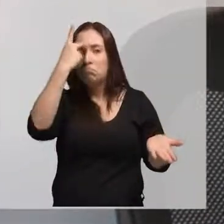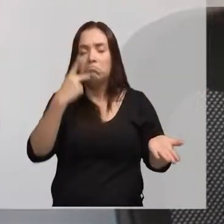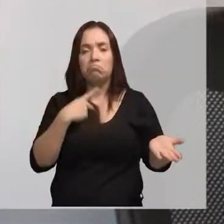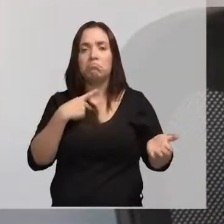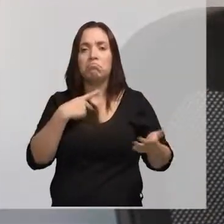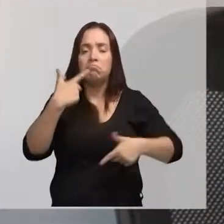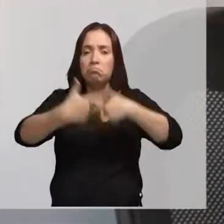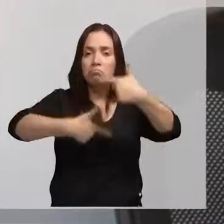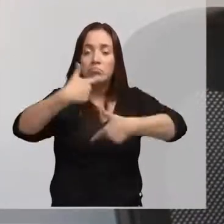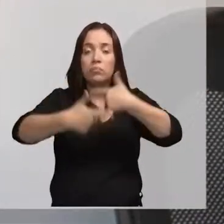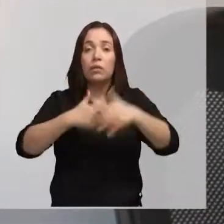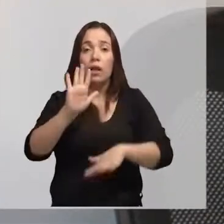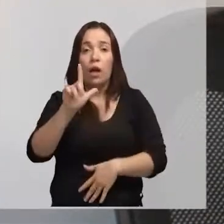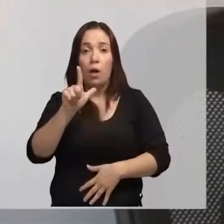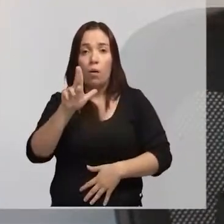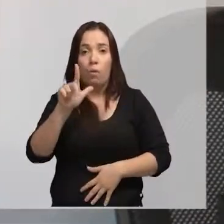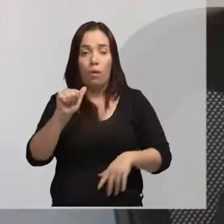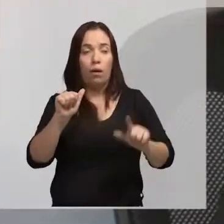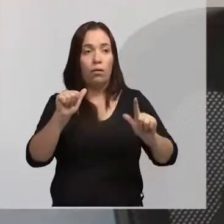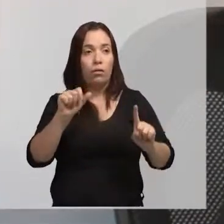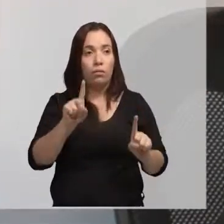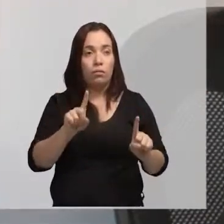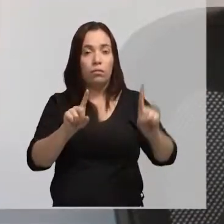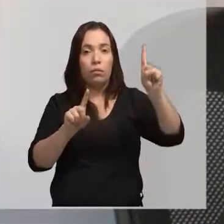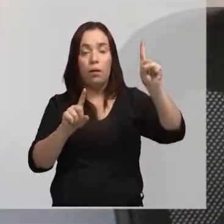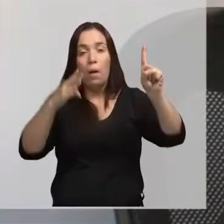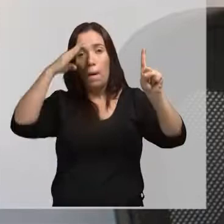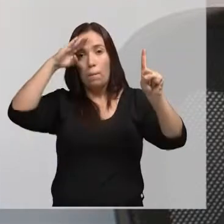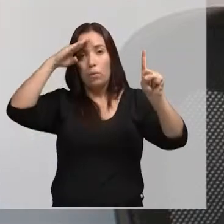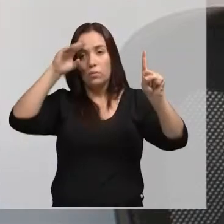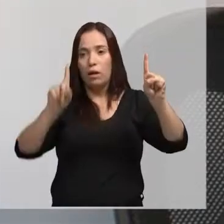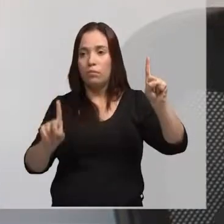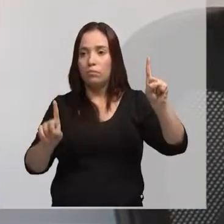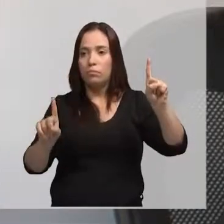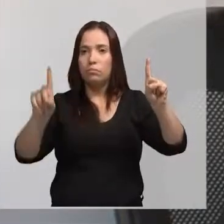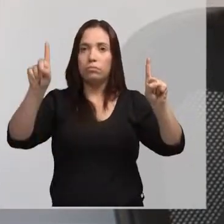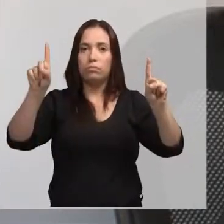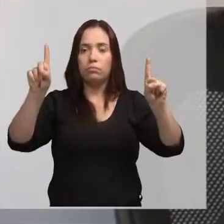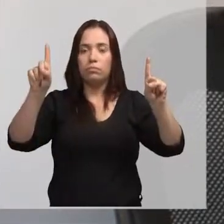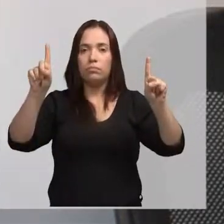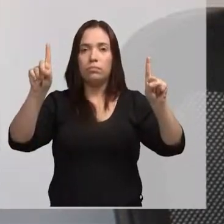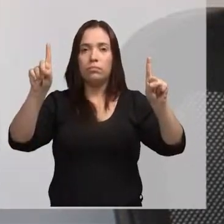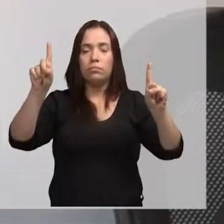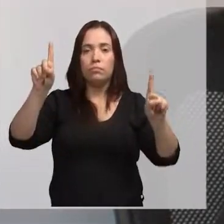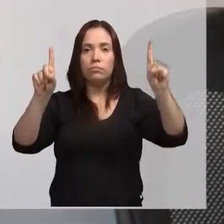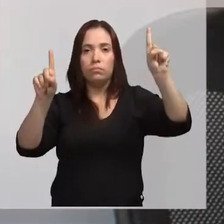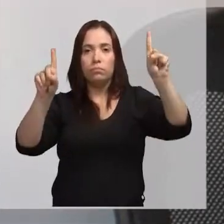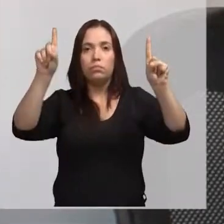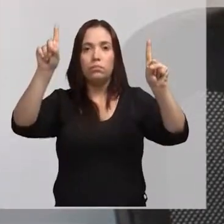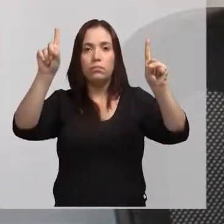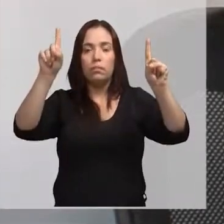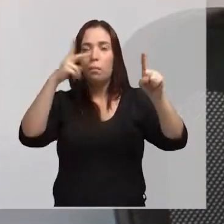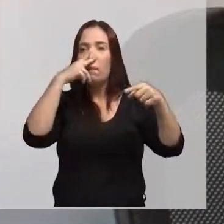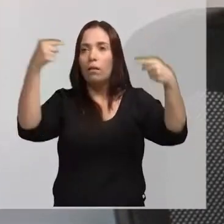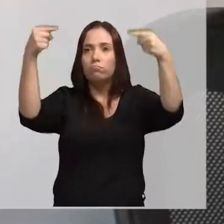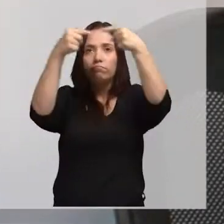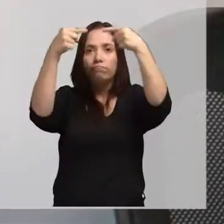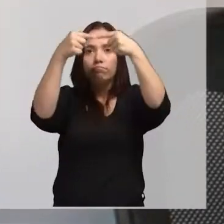o Lula cresce, ironicamente, o Bolsonaro cresce. Porque um é a antítese do